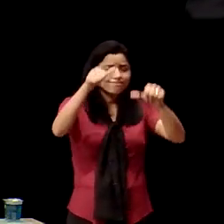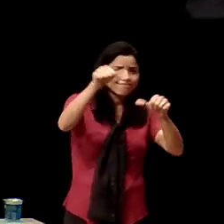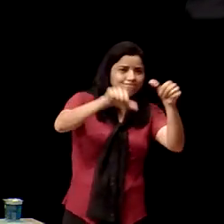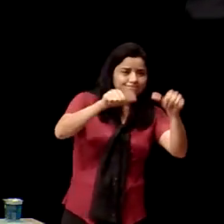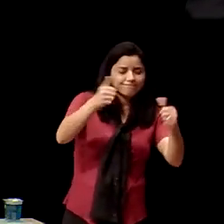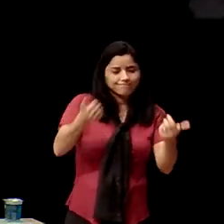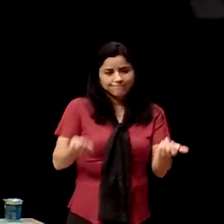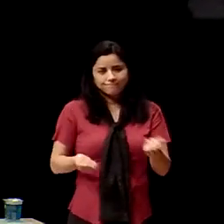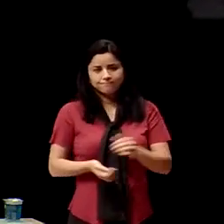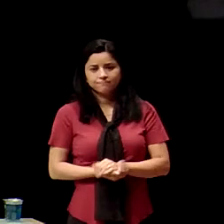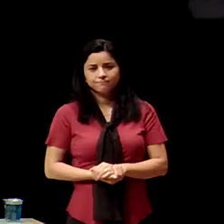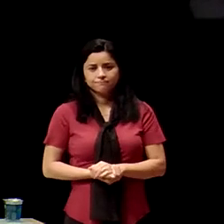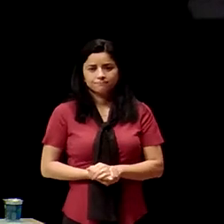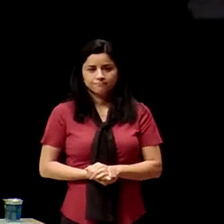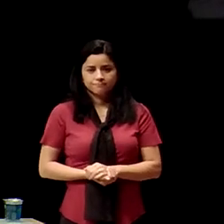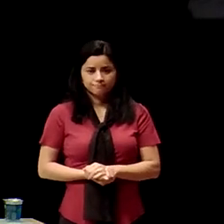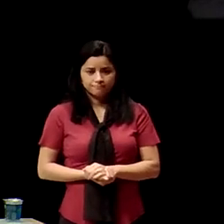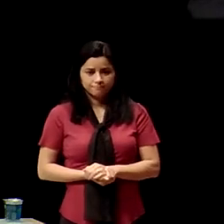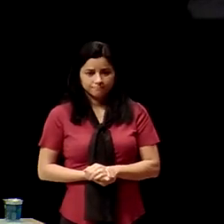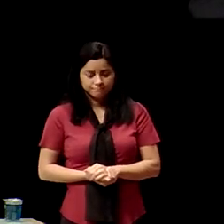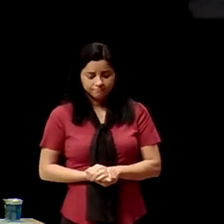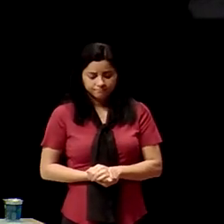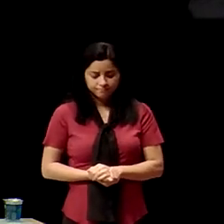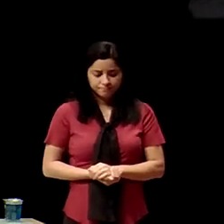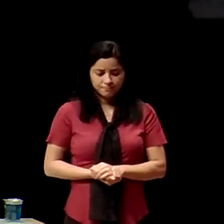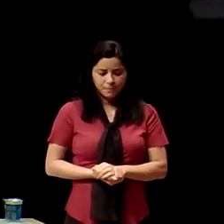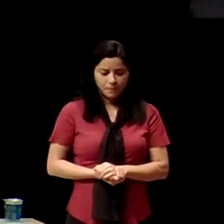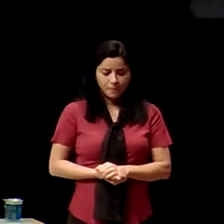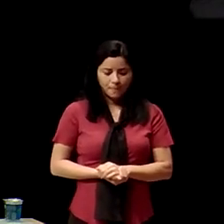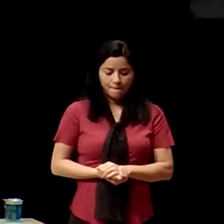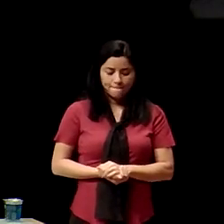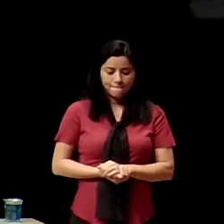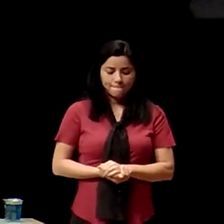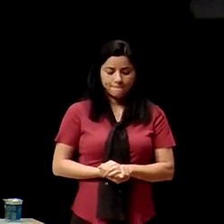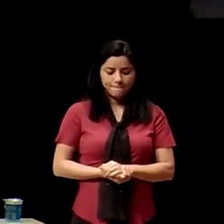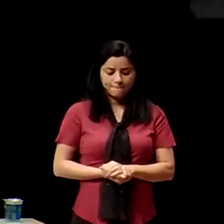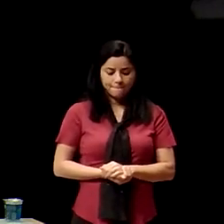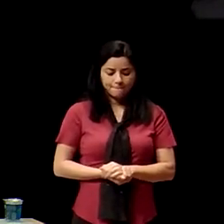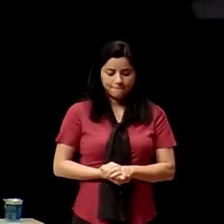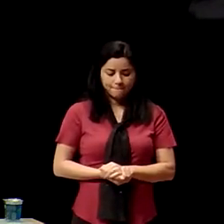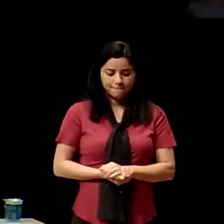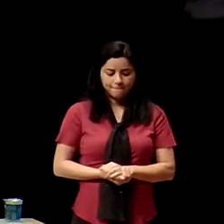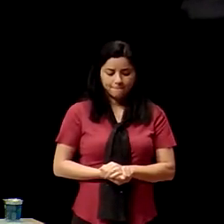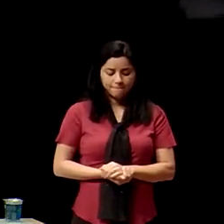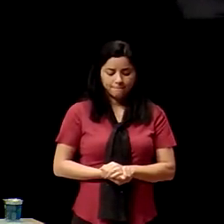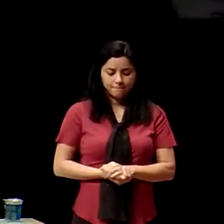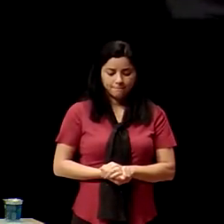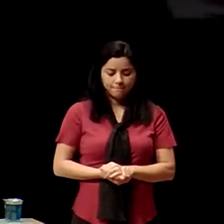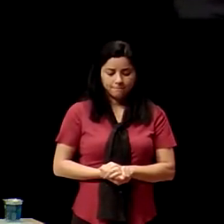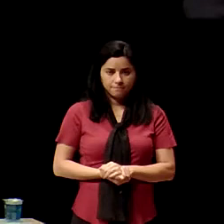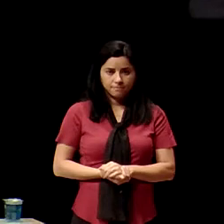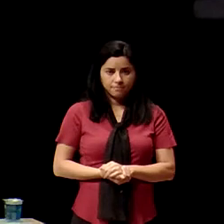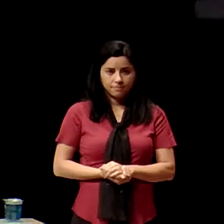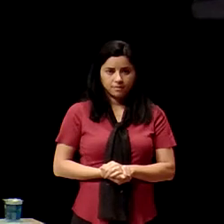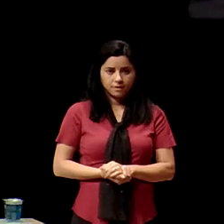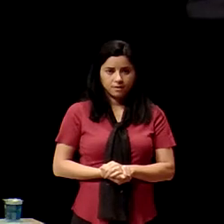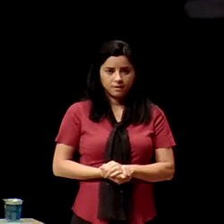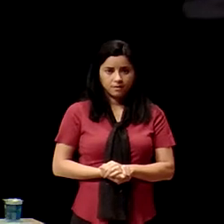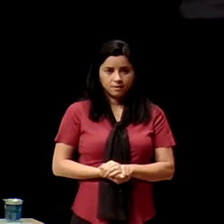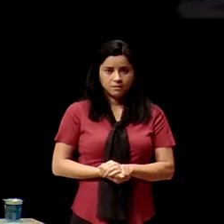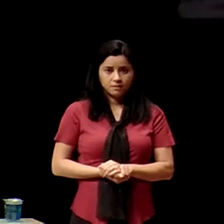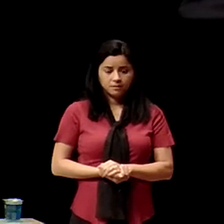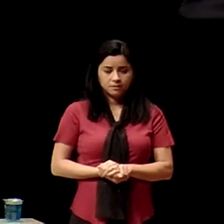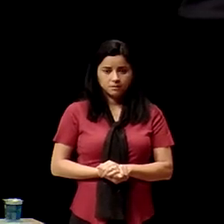the future of social pedagogy essentially depends on which forms of the nature